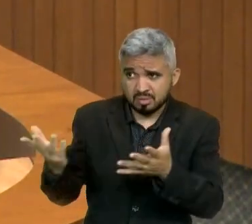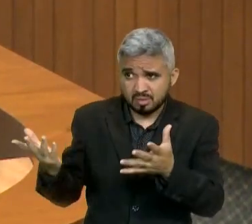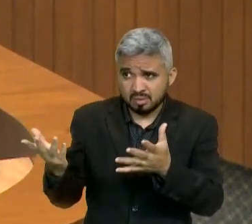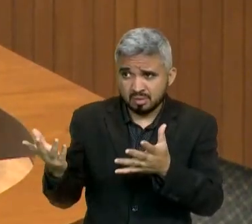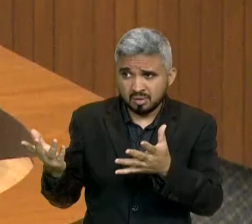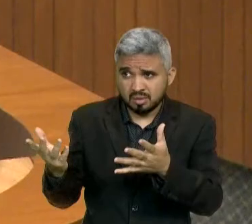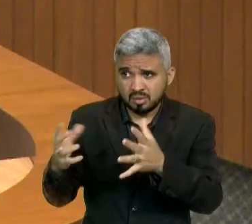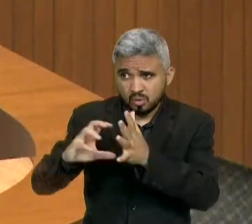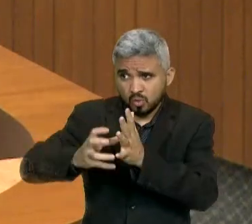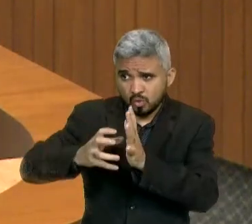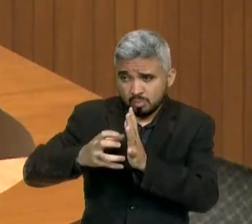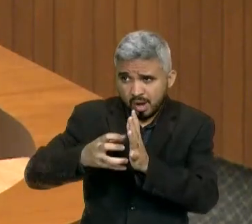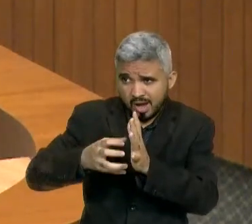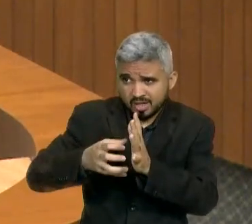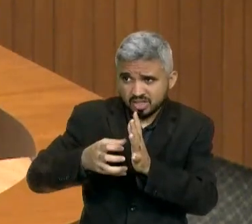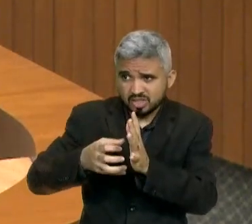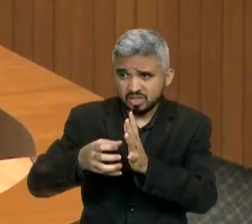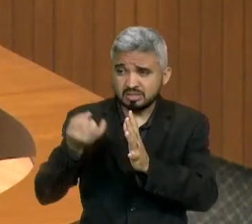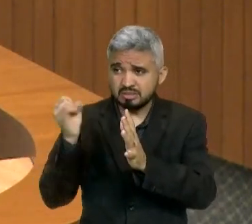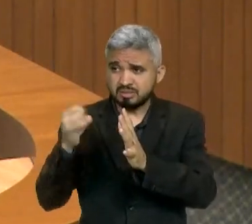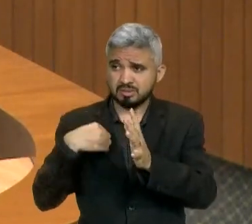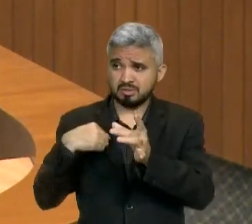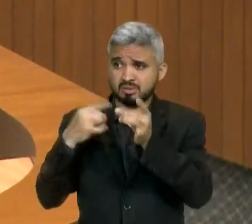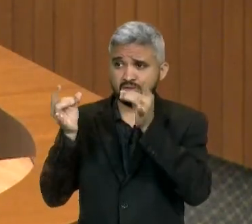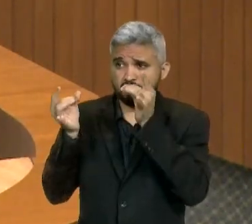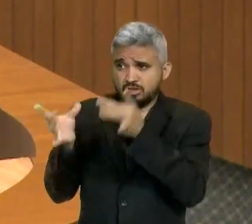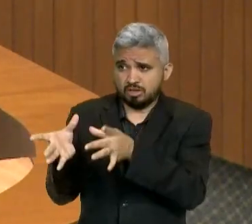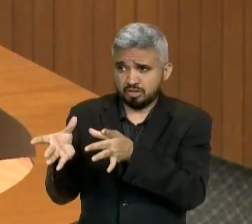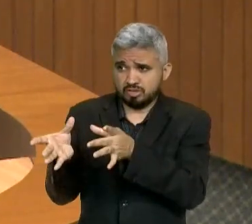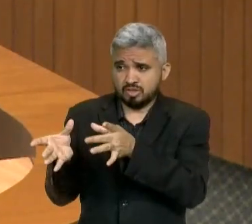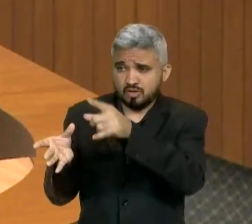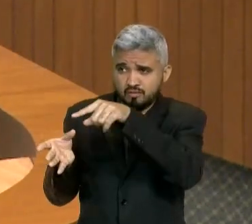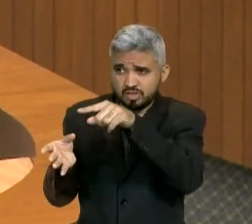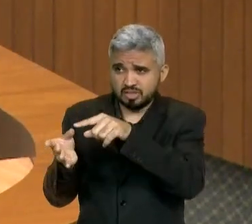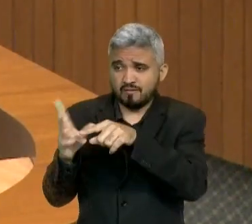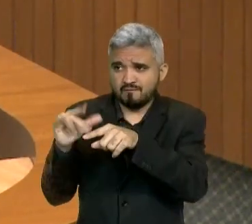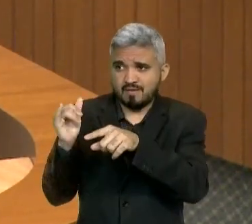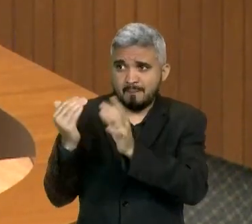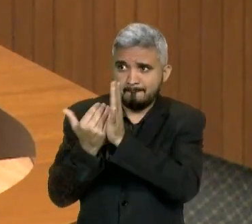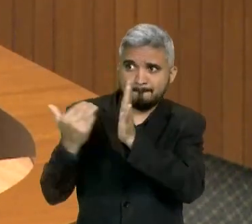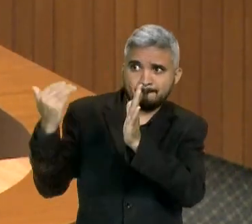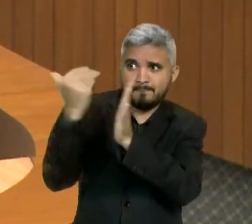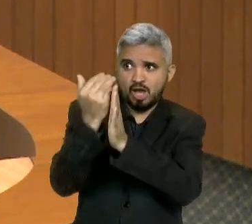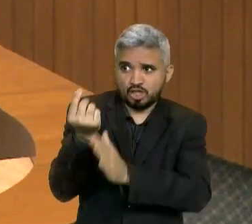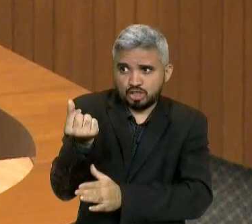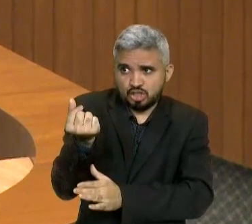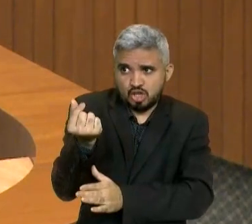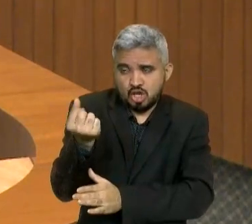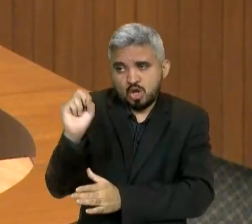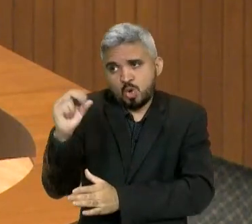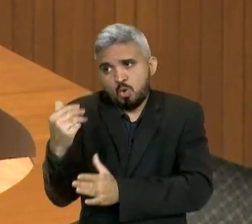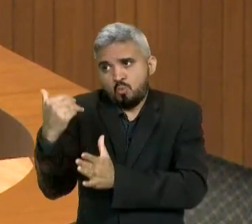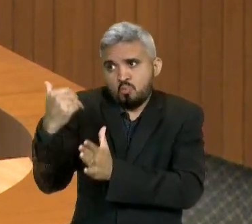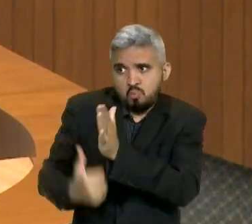partidário a mais ou a menos com deputado estadual. Eu não tenho intenção nenhuma de esticar isso com o